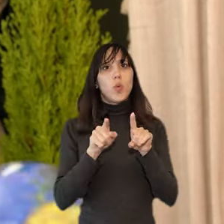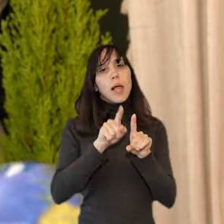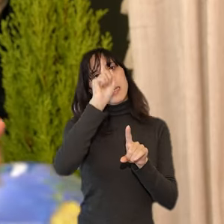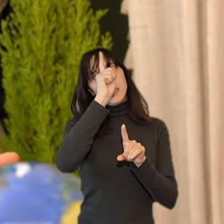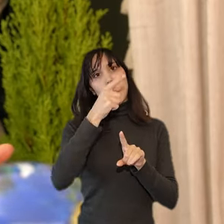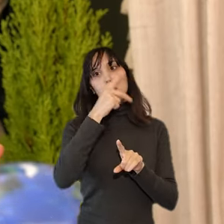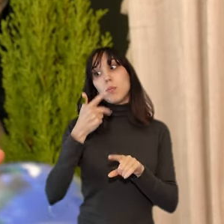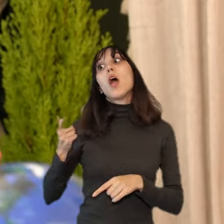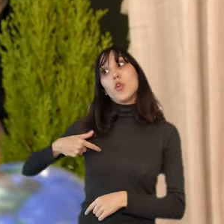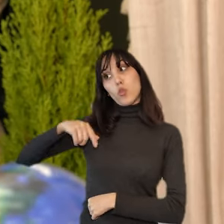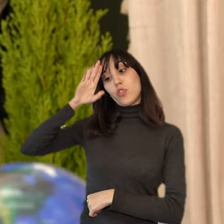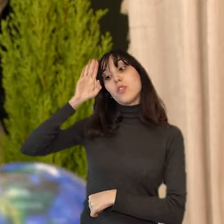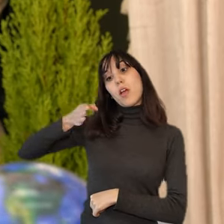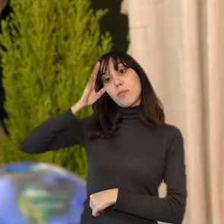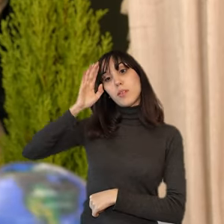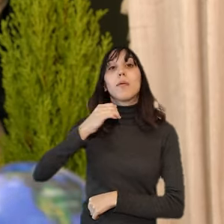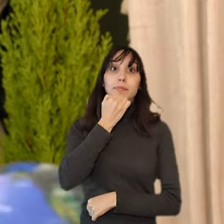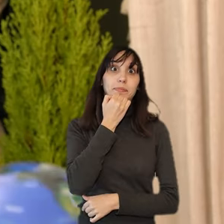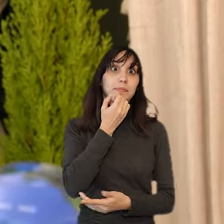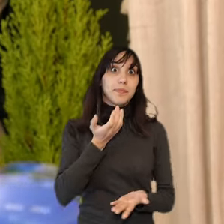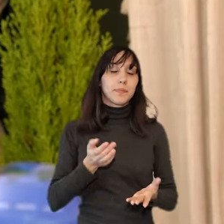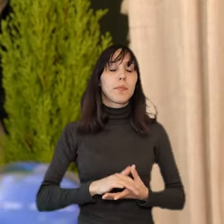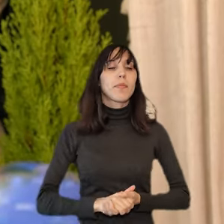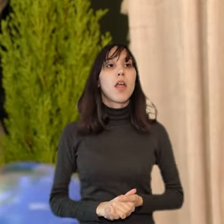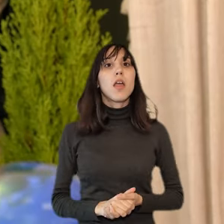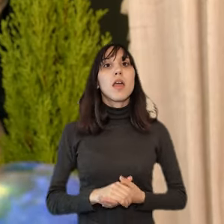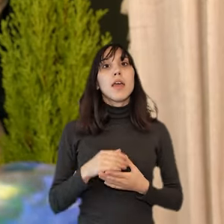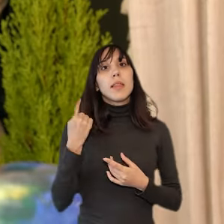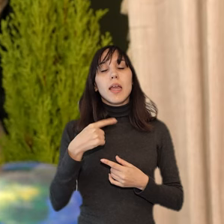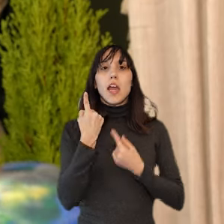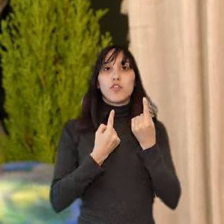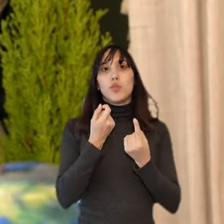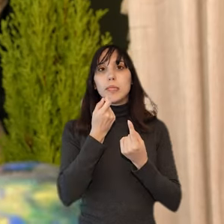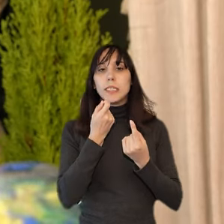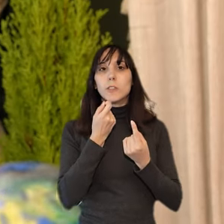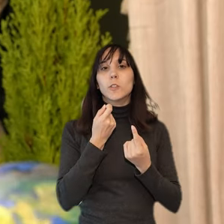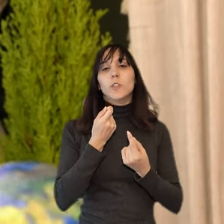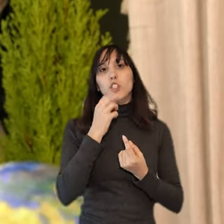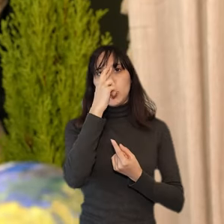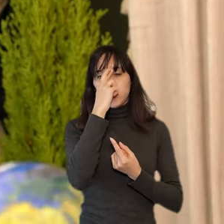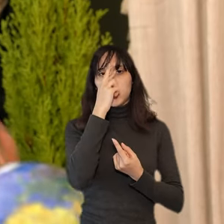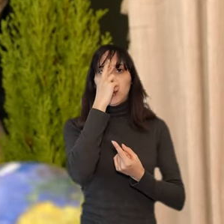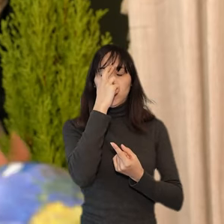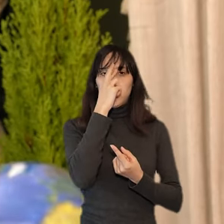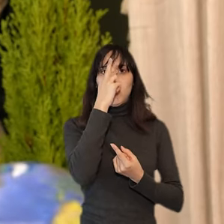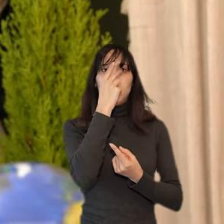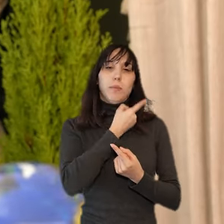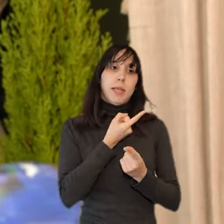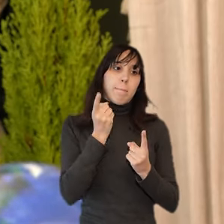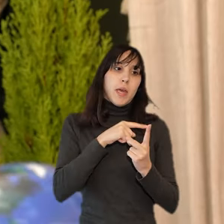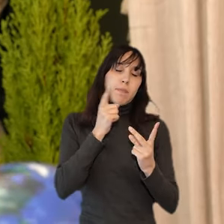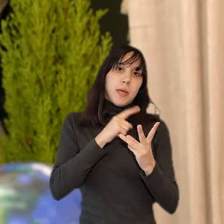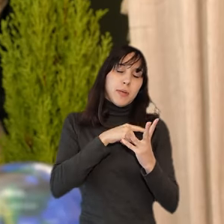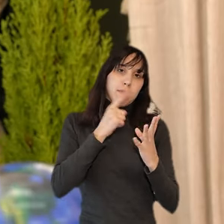alunos e nós sabemos e e existe muitas vezes ali um forçar das coisas não é ai tens que repetir mais 20 vezes